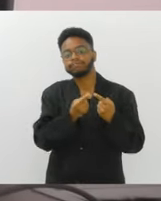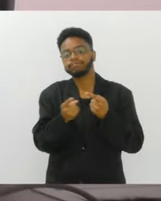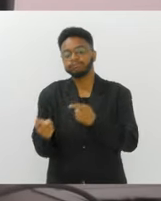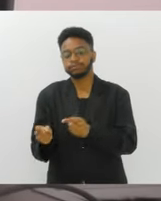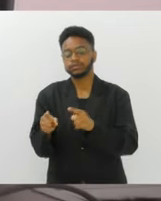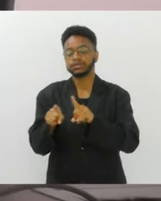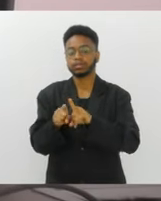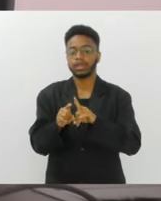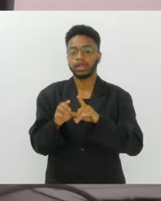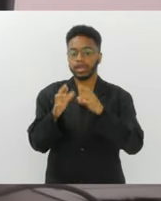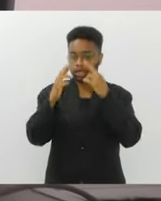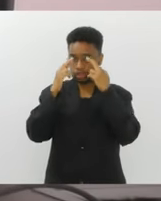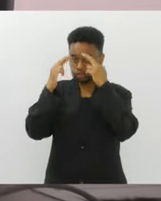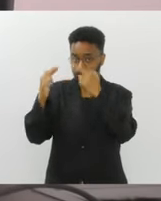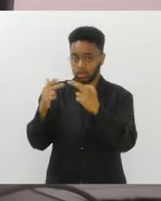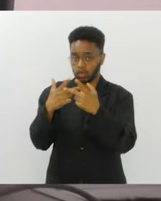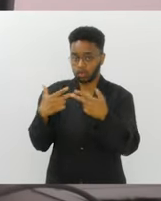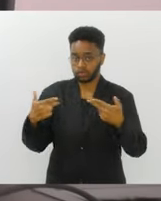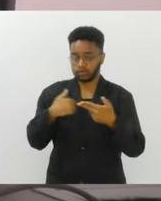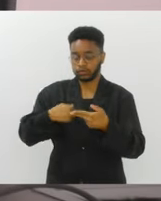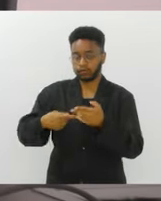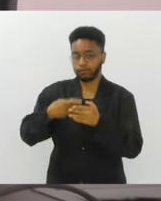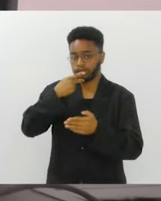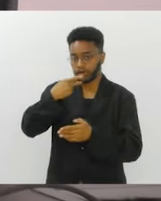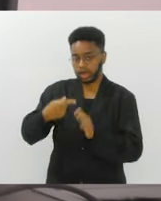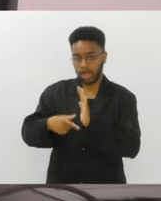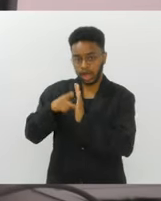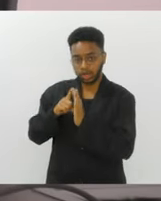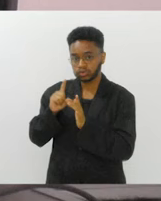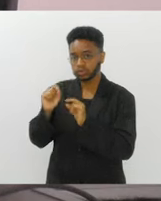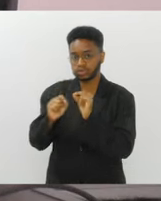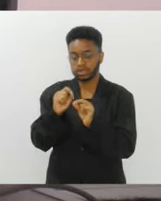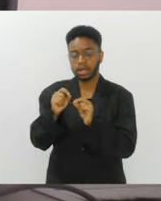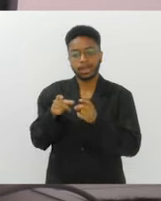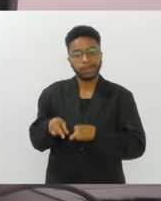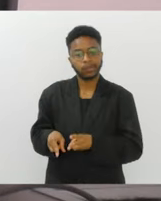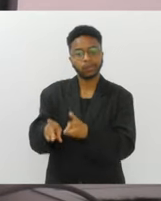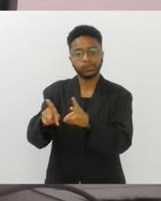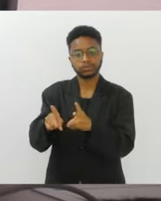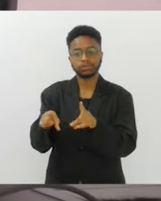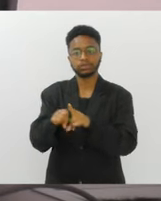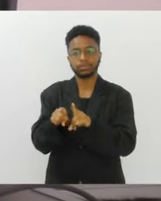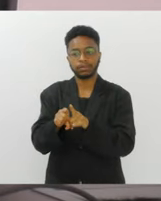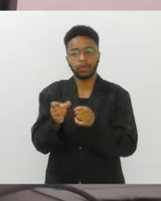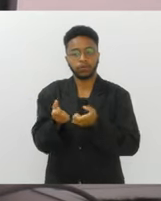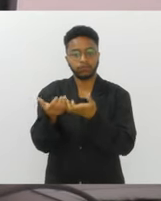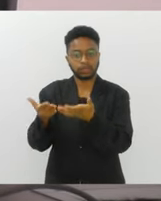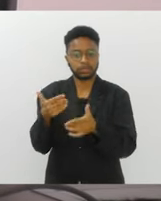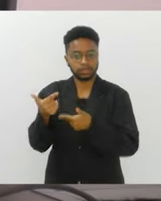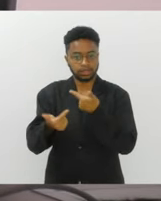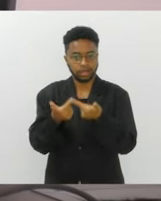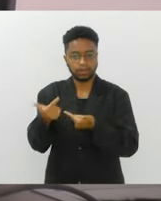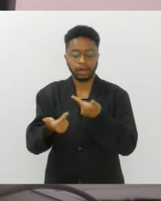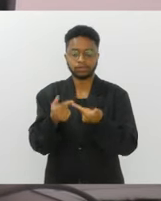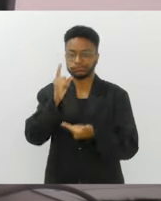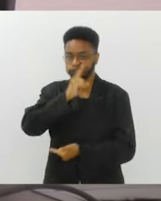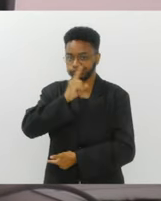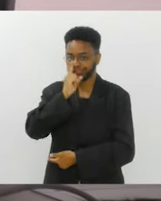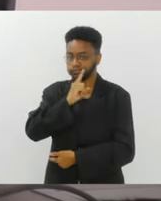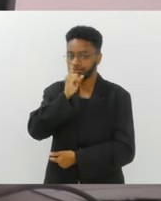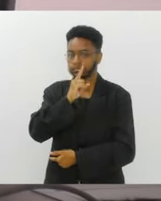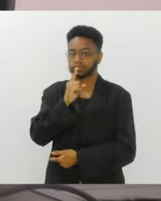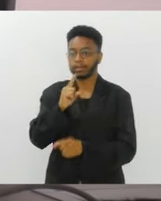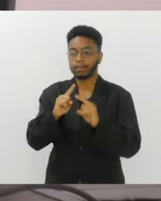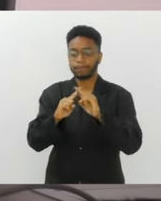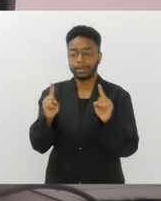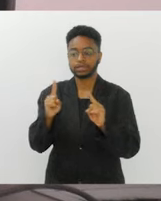o que eu falei mais cedo, o princípio de continuidade, a prestação de serviço, ainda que mal prestado, mas prestado, a